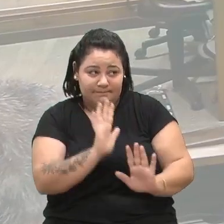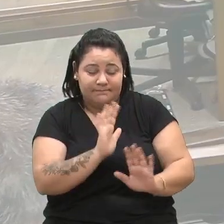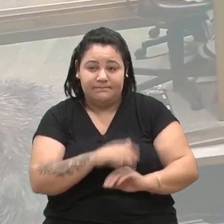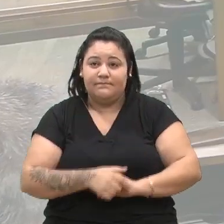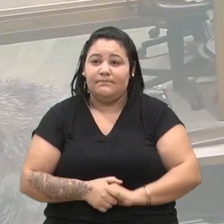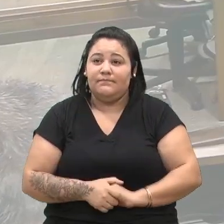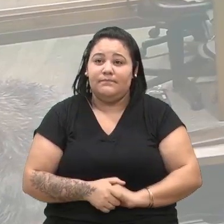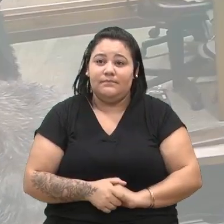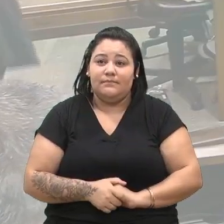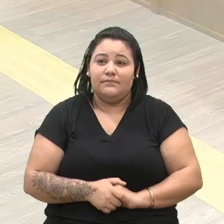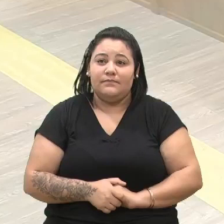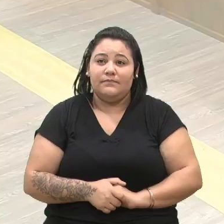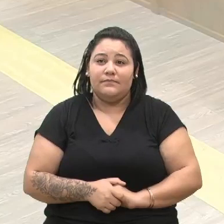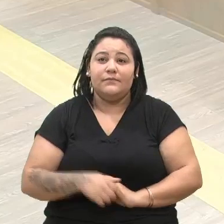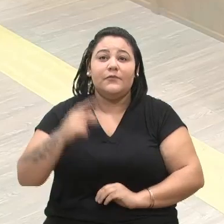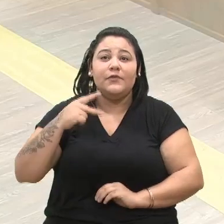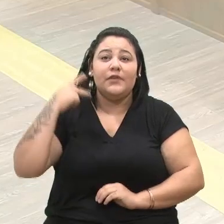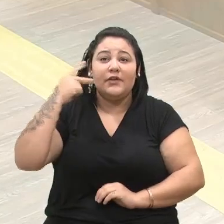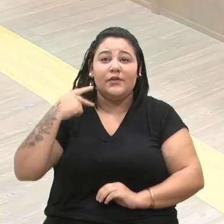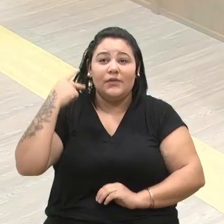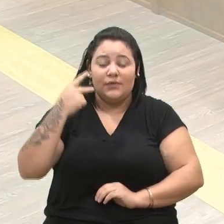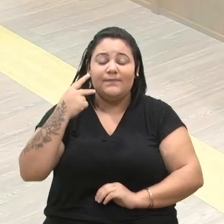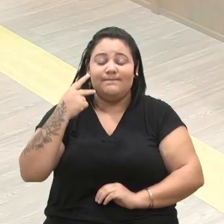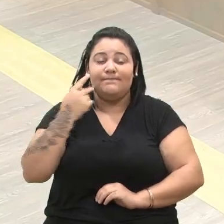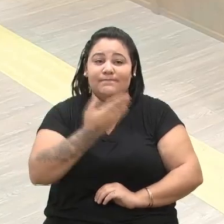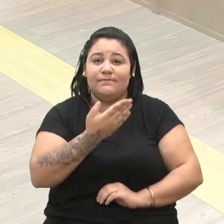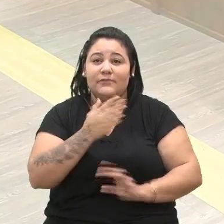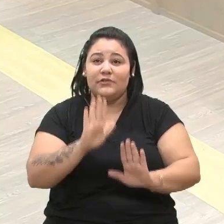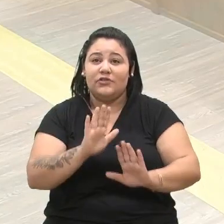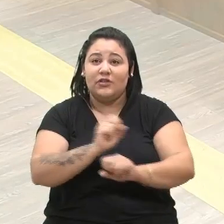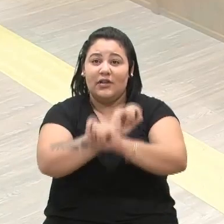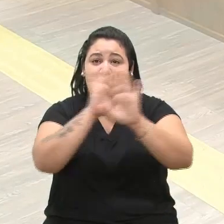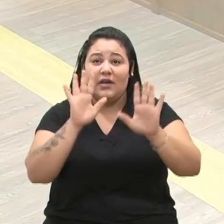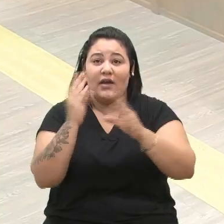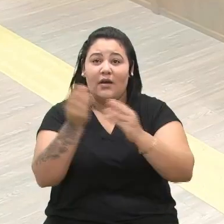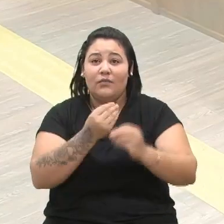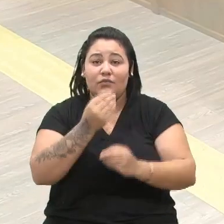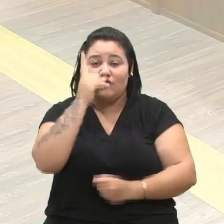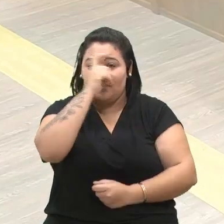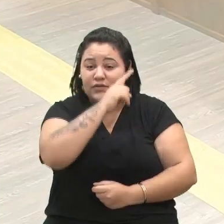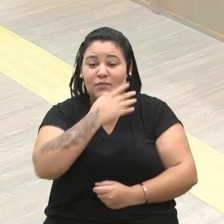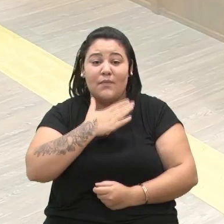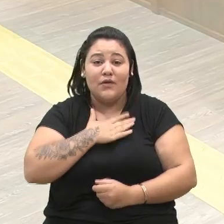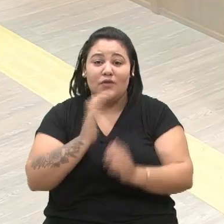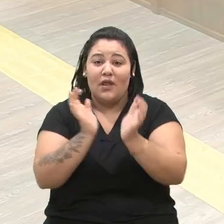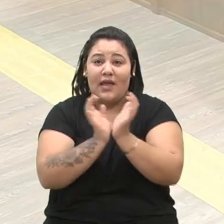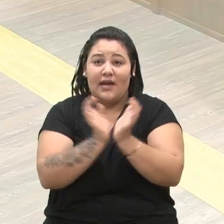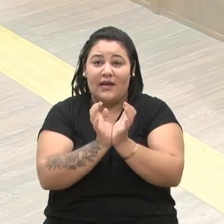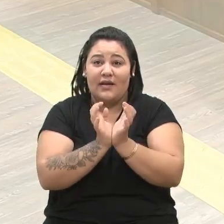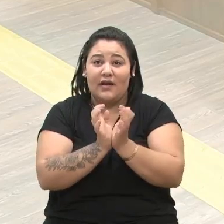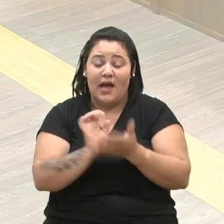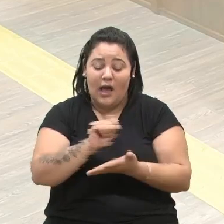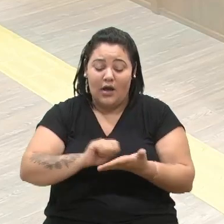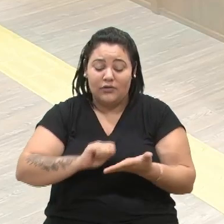toda que nós estamos, inclusive, alterando essa possibilidade, porque fica muito difícil. Os meus colegas aqui que avaliam, né, que anotam os